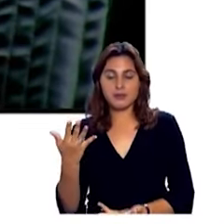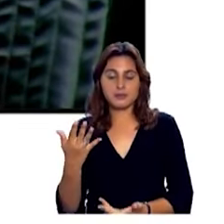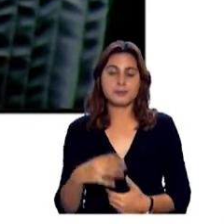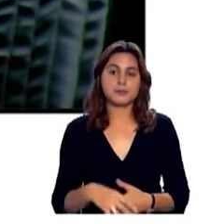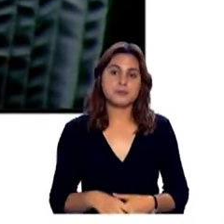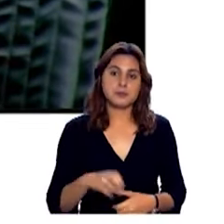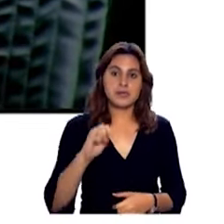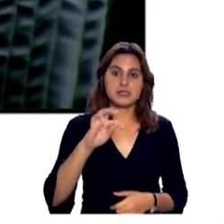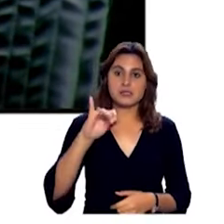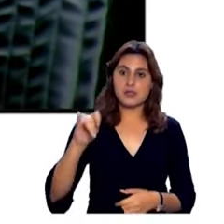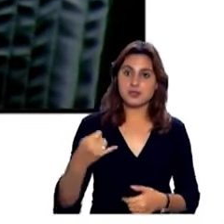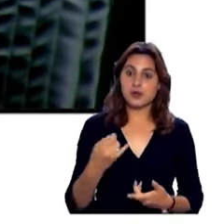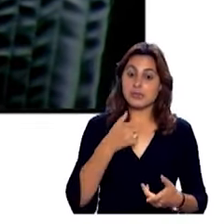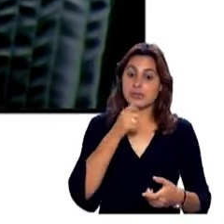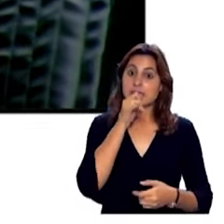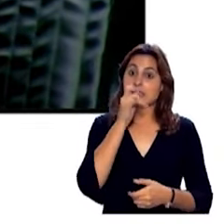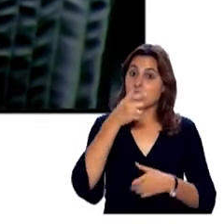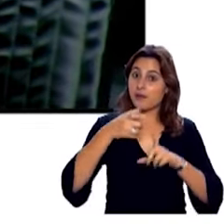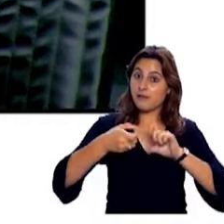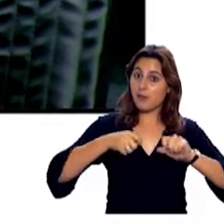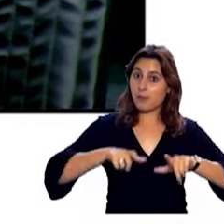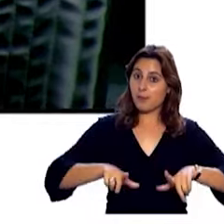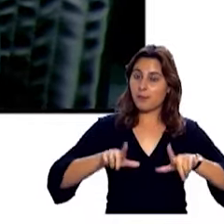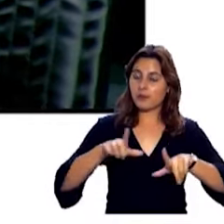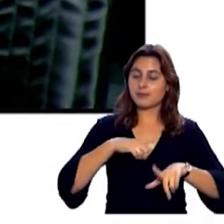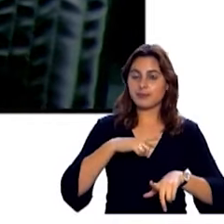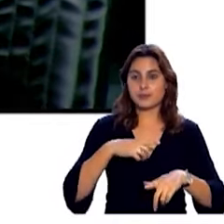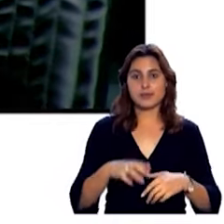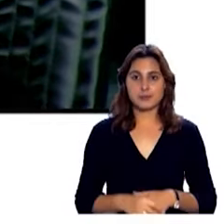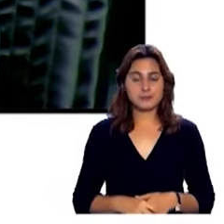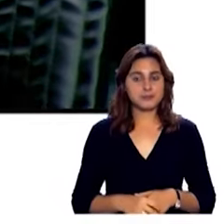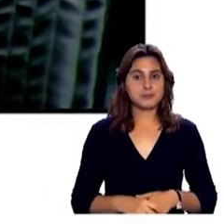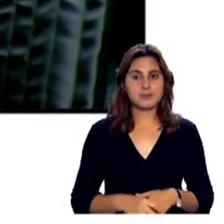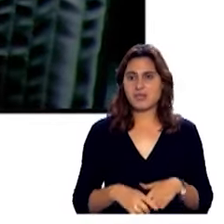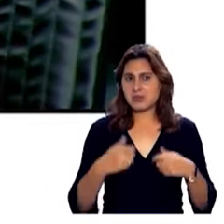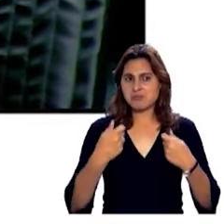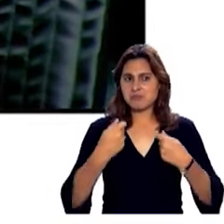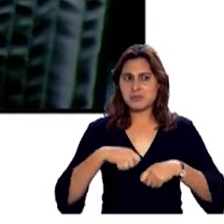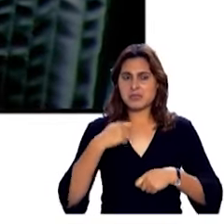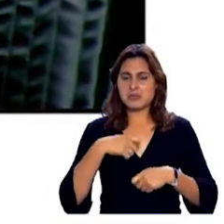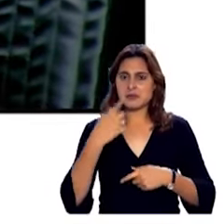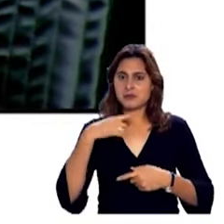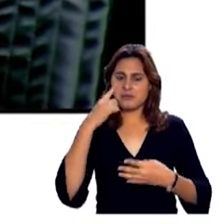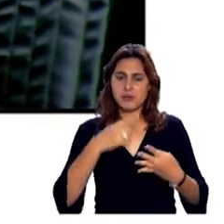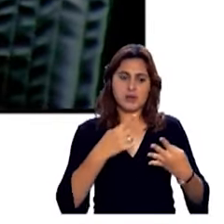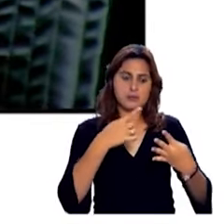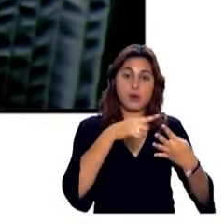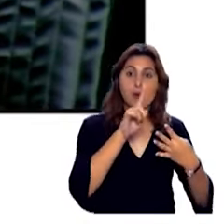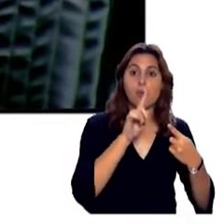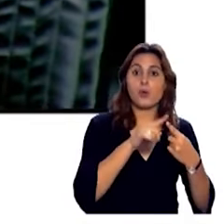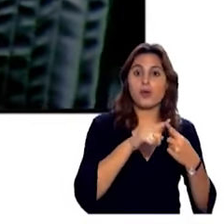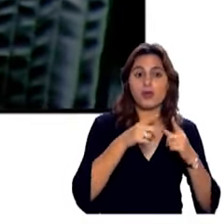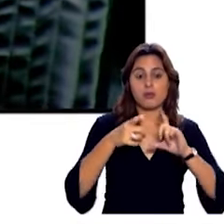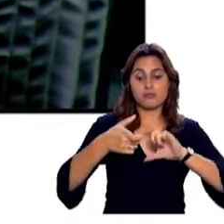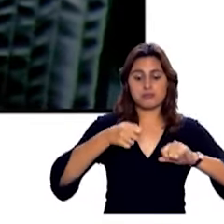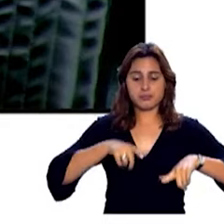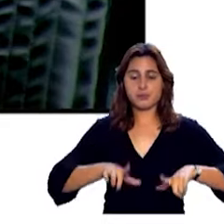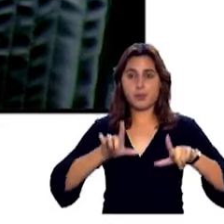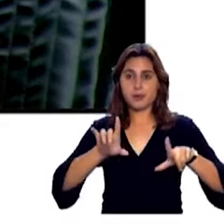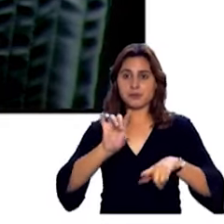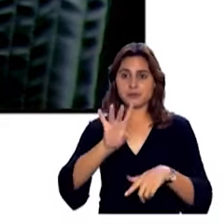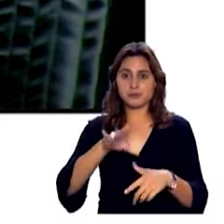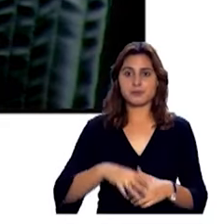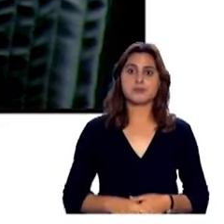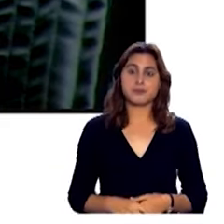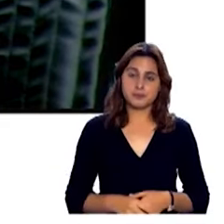formado né não há nenhum outro tipo de requisito para o advogado para que ele possa trazer um caso perante uma acorte superior e